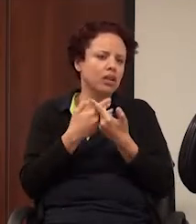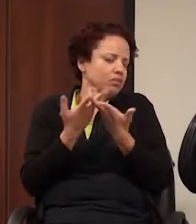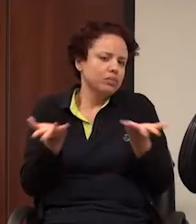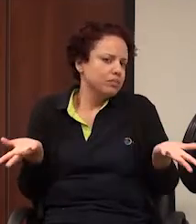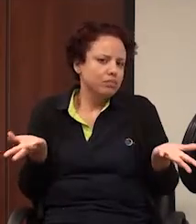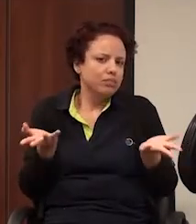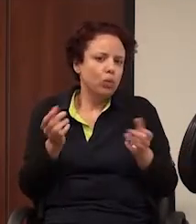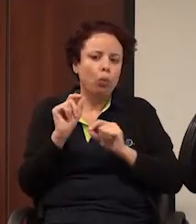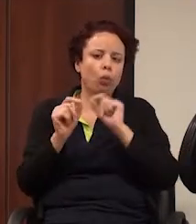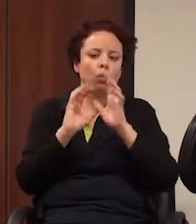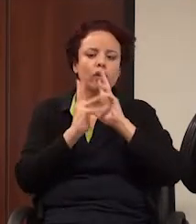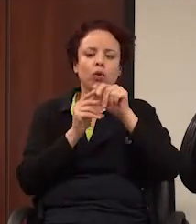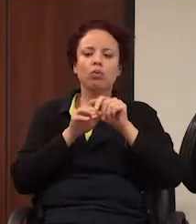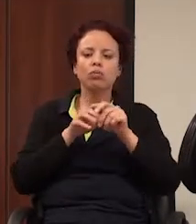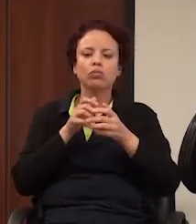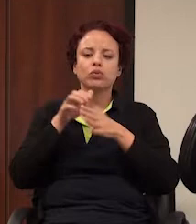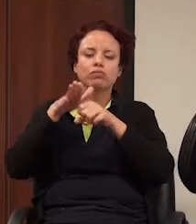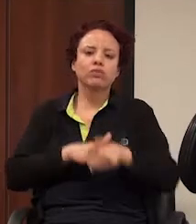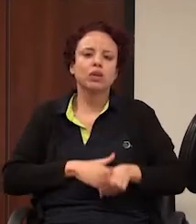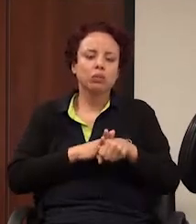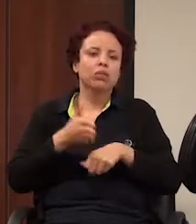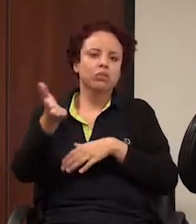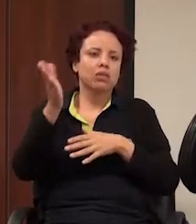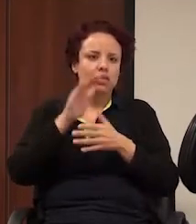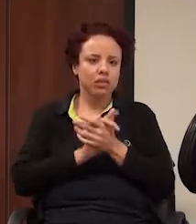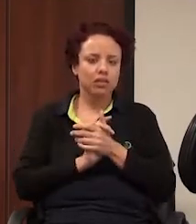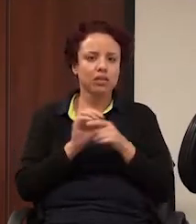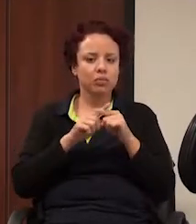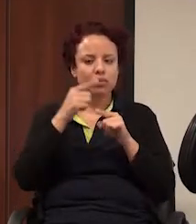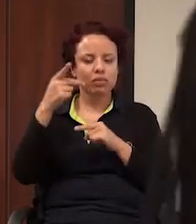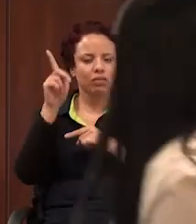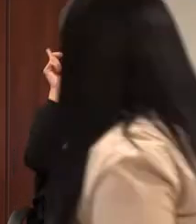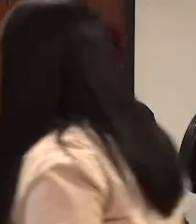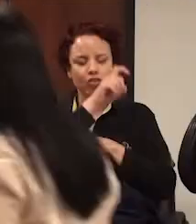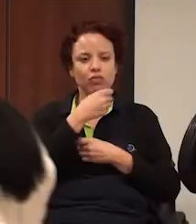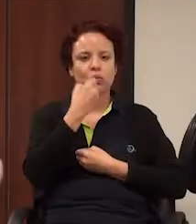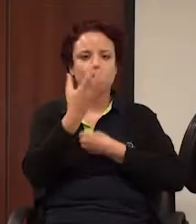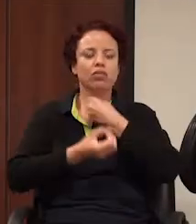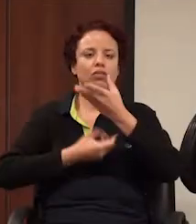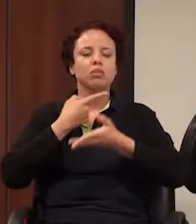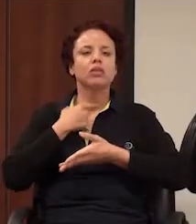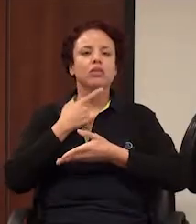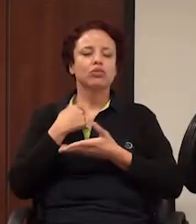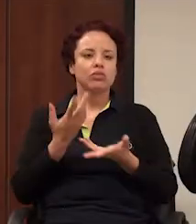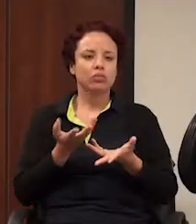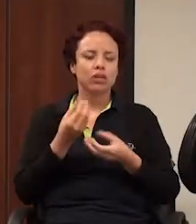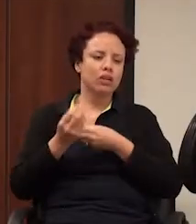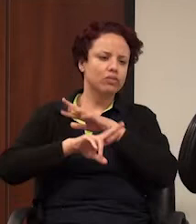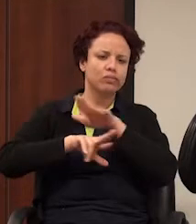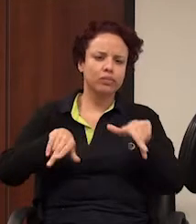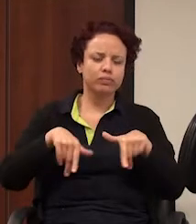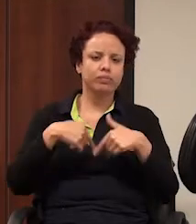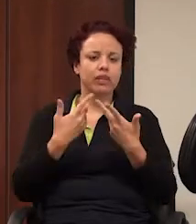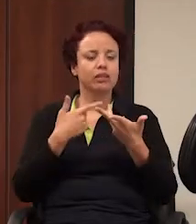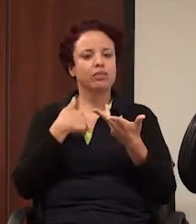será dele ou o que o mundo fará com ele diante da sua dificuldade, né, de expressão de vontade, essa coisa toda. Então